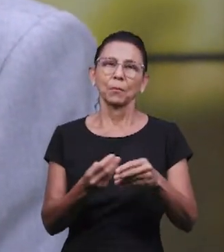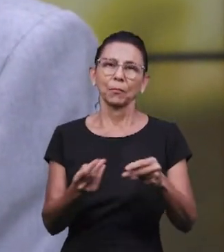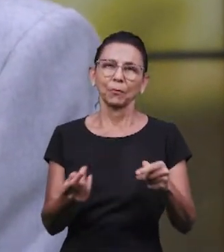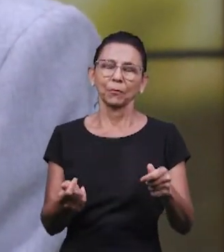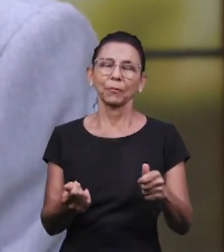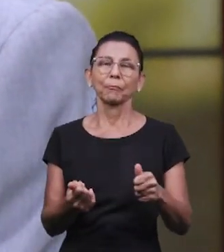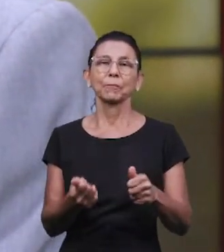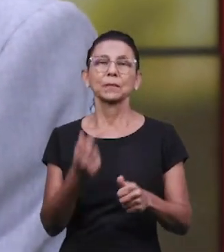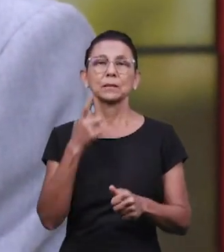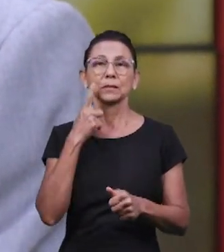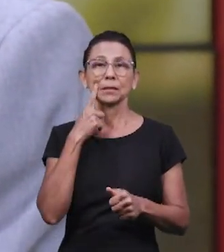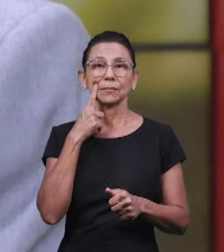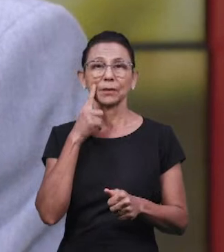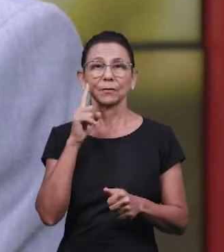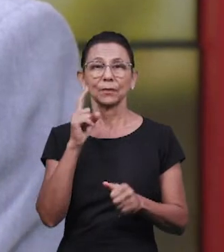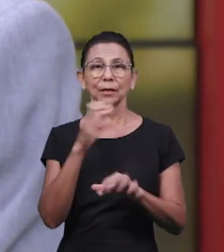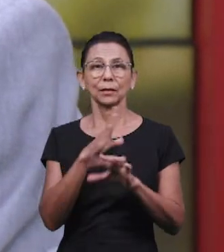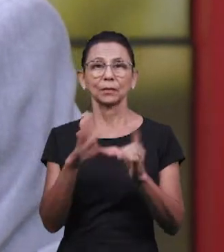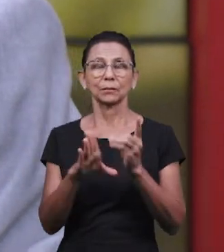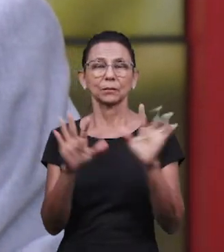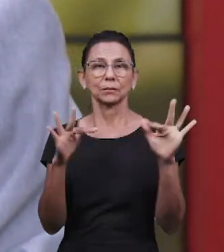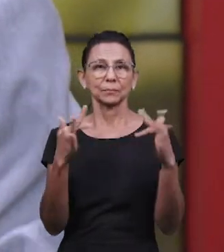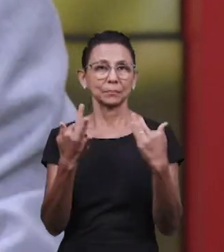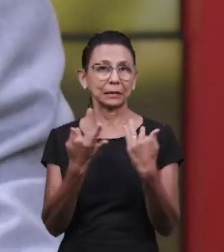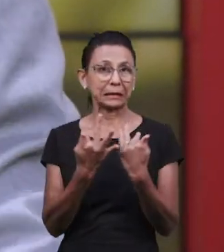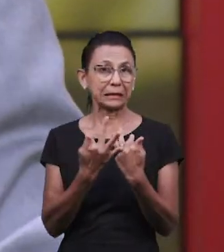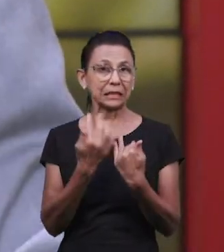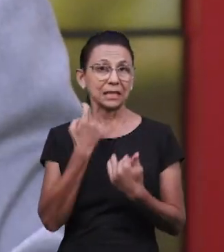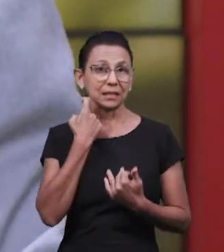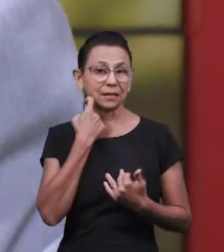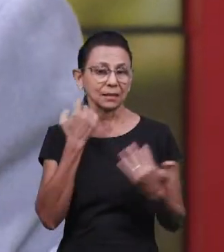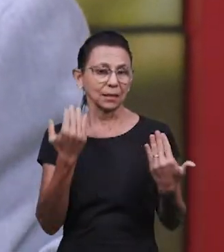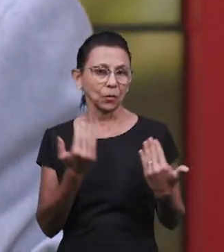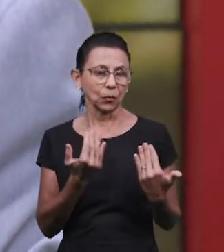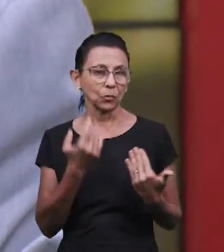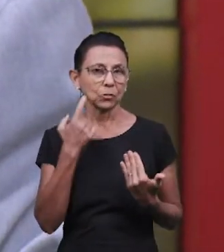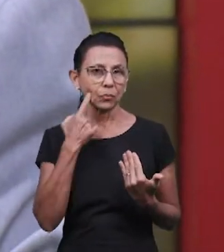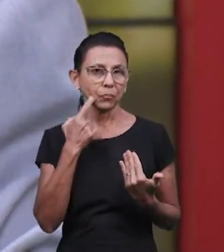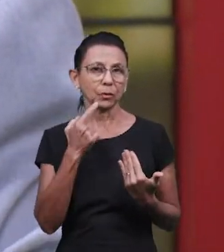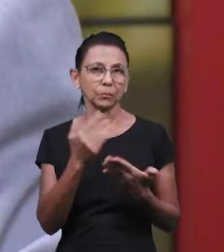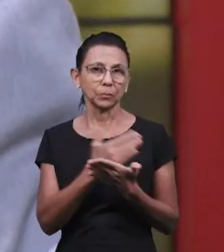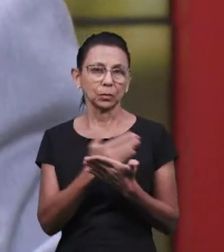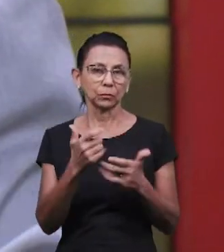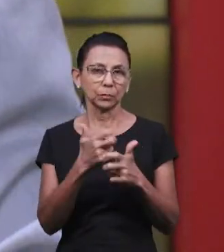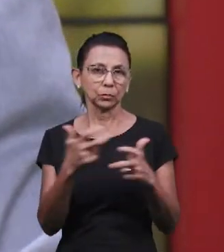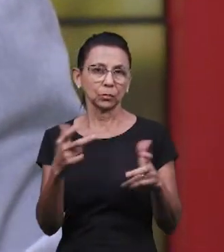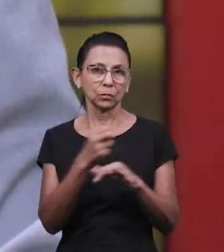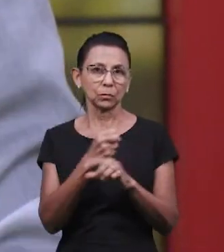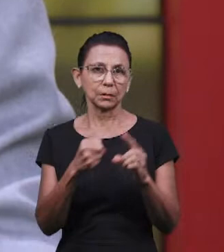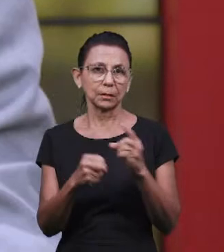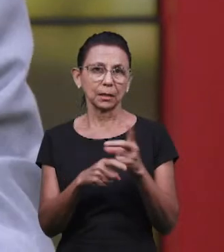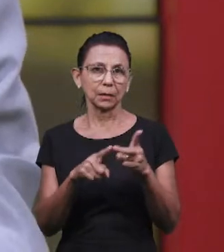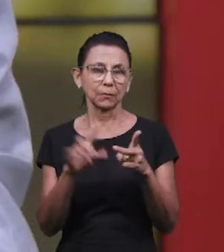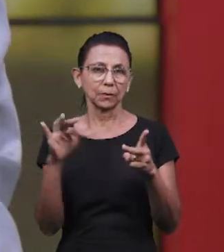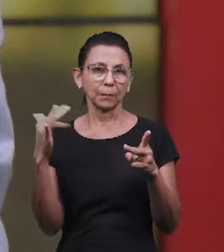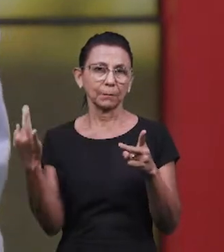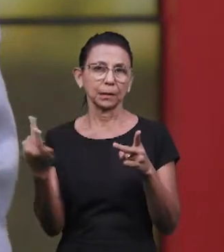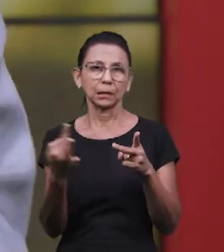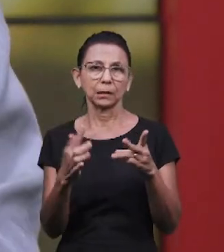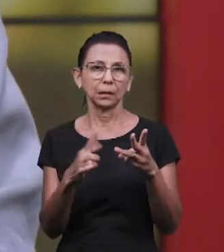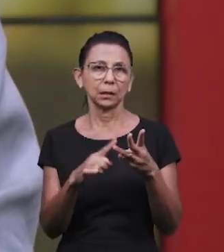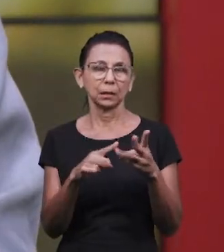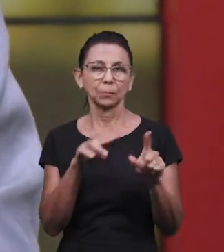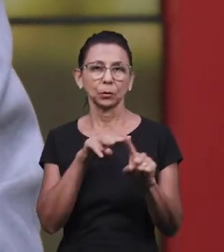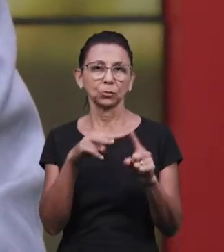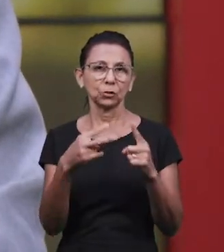o culto da família, hoje, sexta-feira. Tratamos aqui de alguns aspectos sociais, familiares, sob a